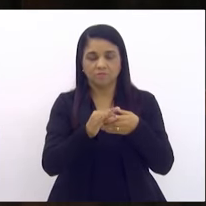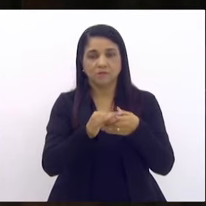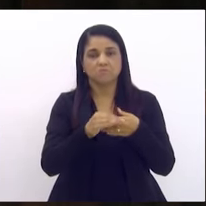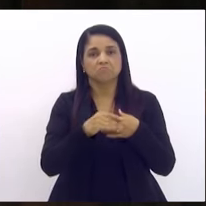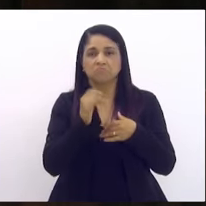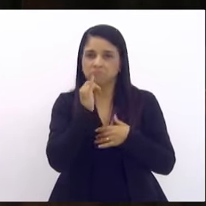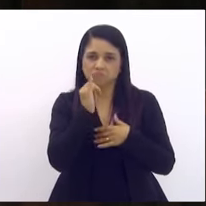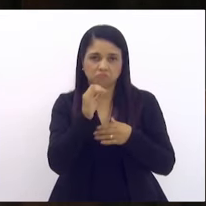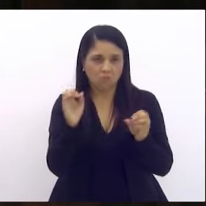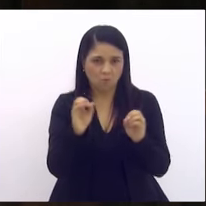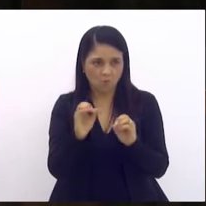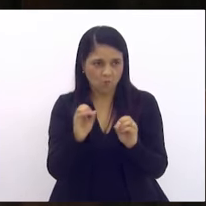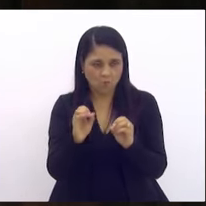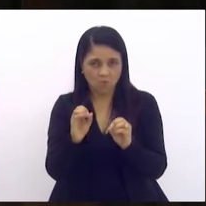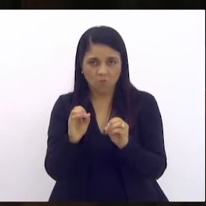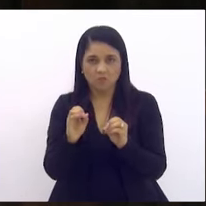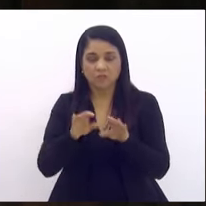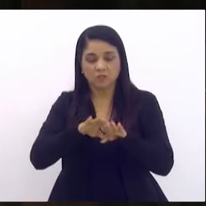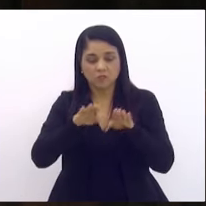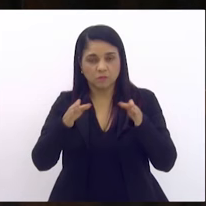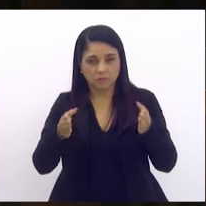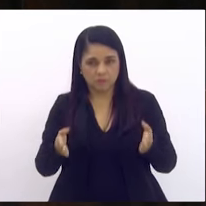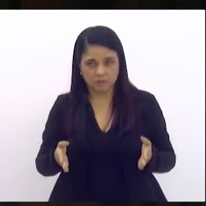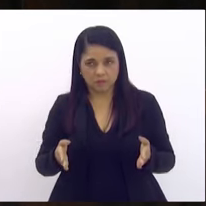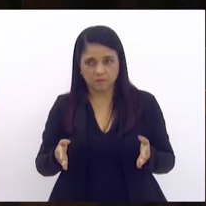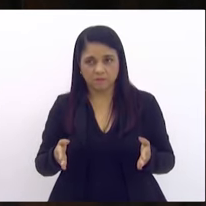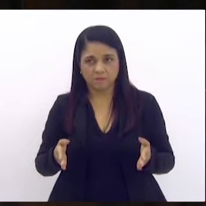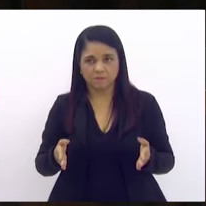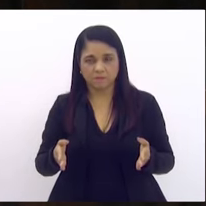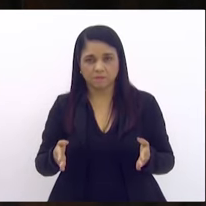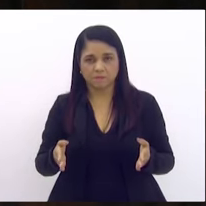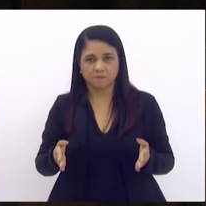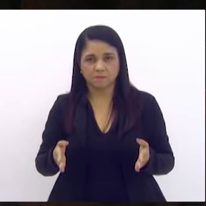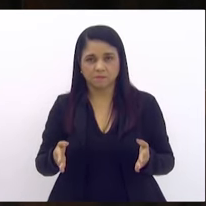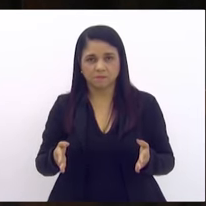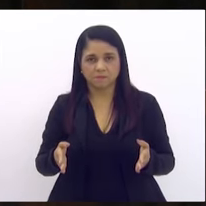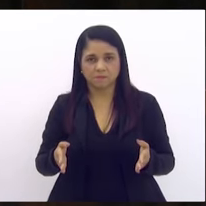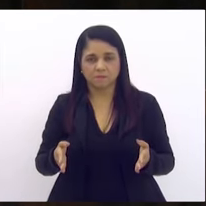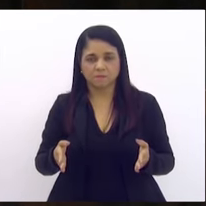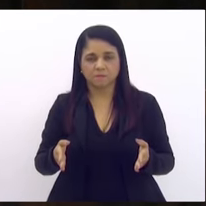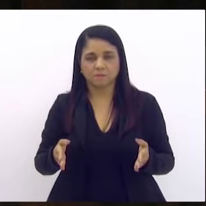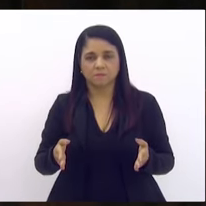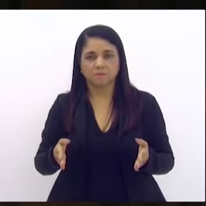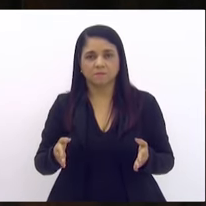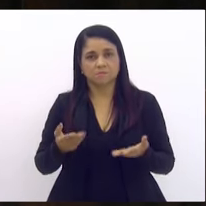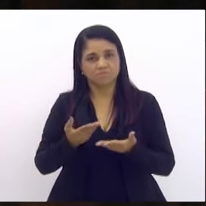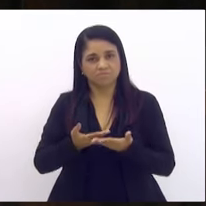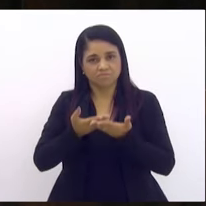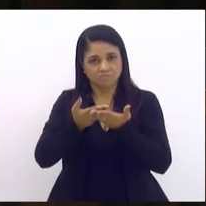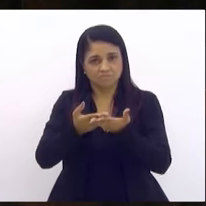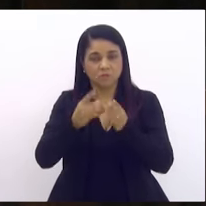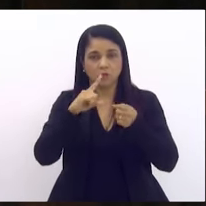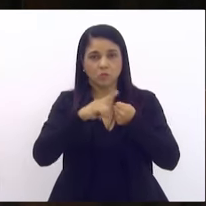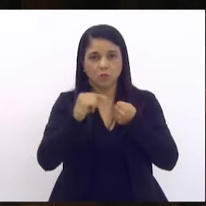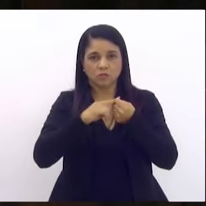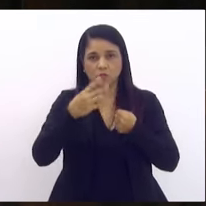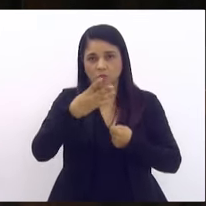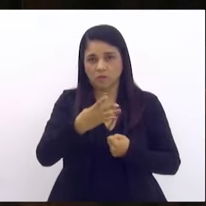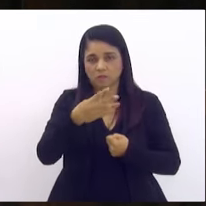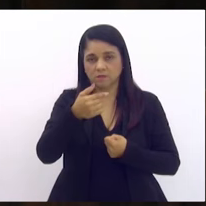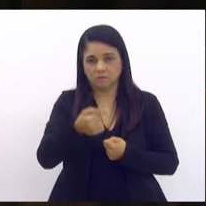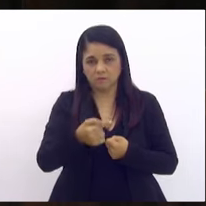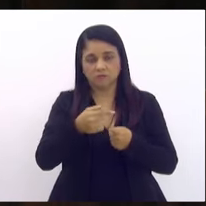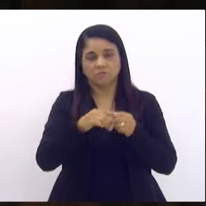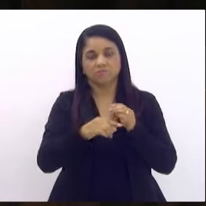declarar a sobre a mesa requer na forma regimental do artigo 47 do ensino